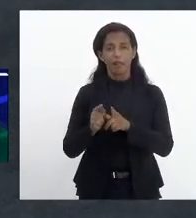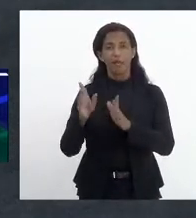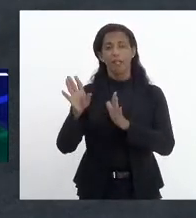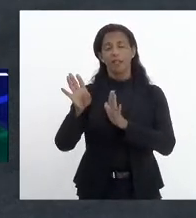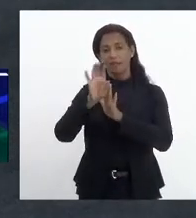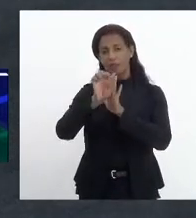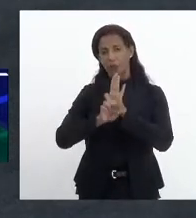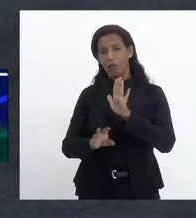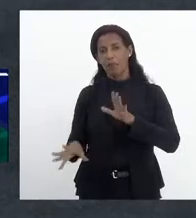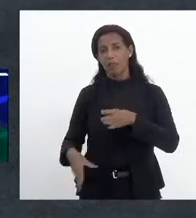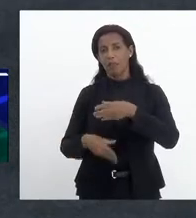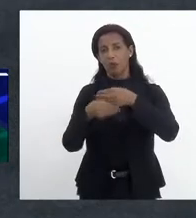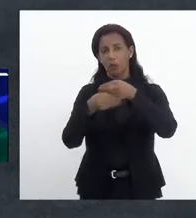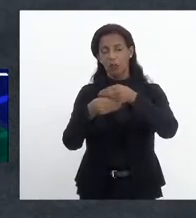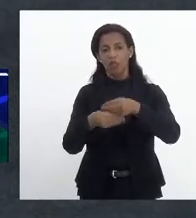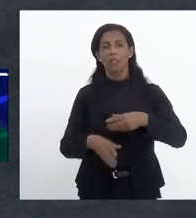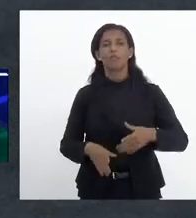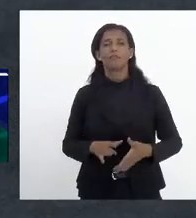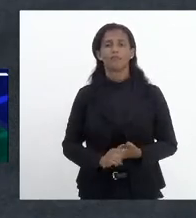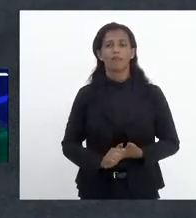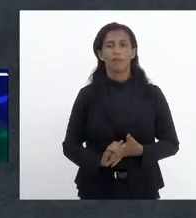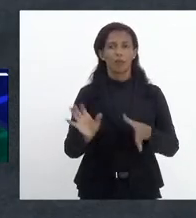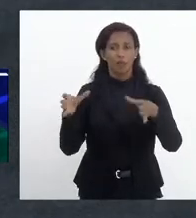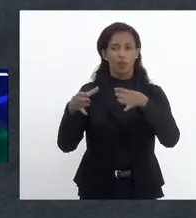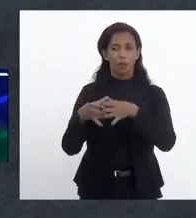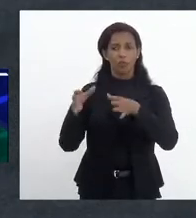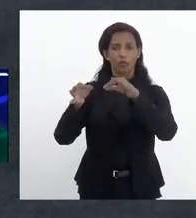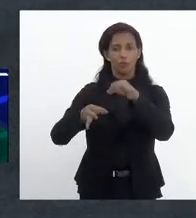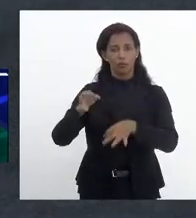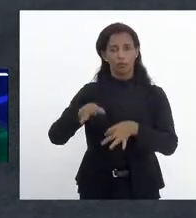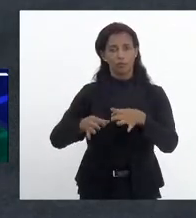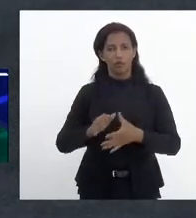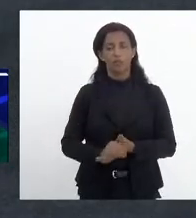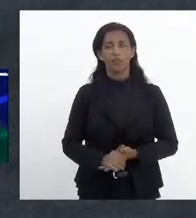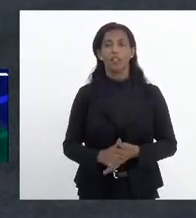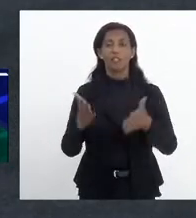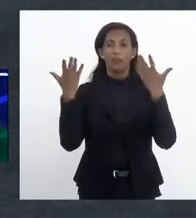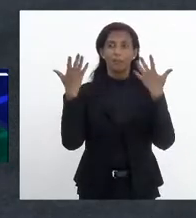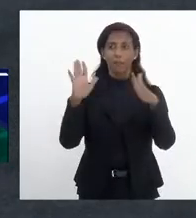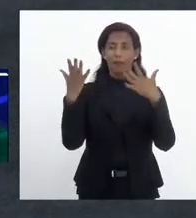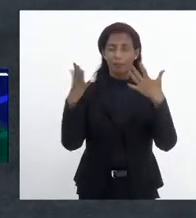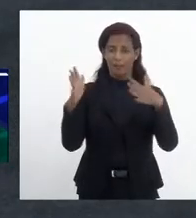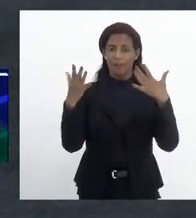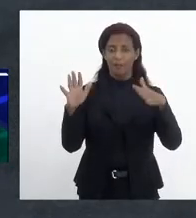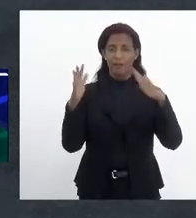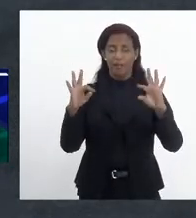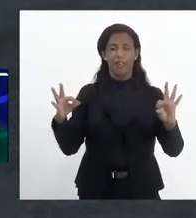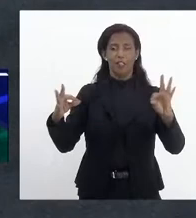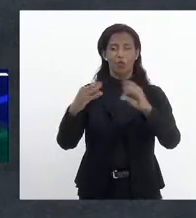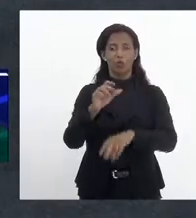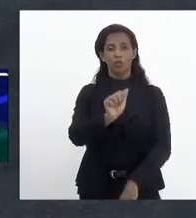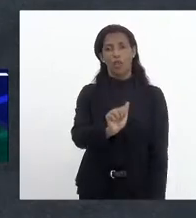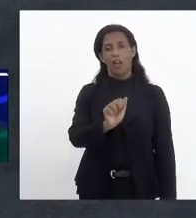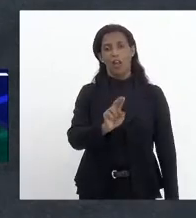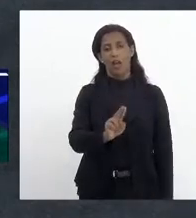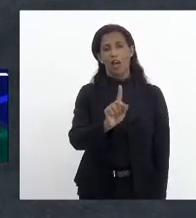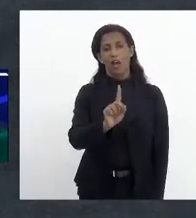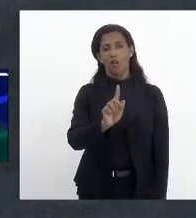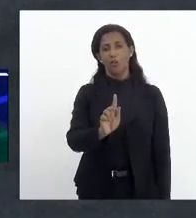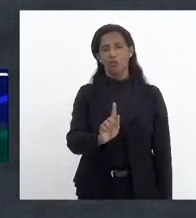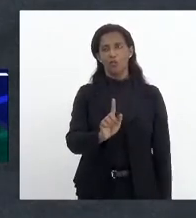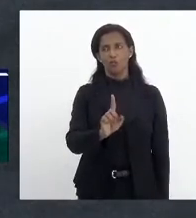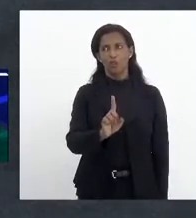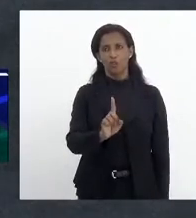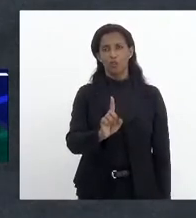emenda incorporada pela Comissão de Justiça, e parabenizar todos os auditores. Na